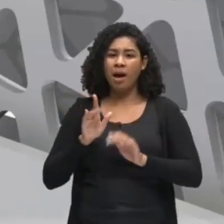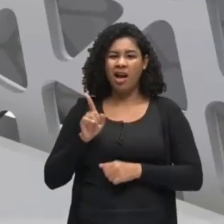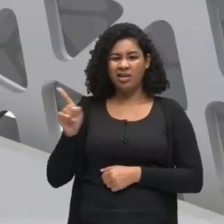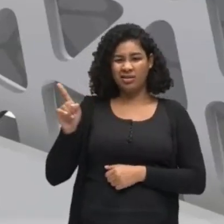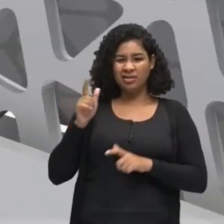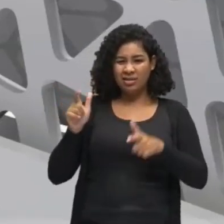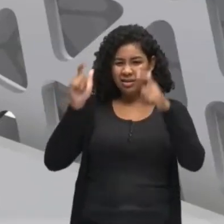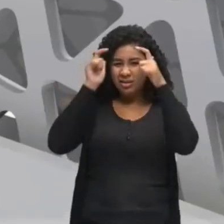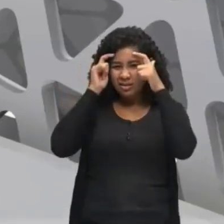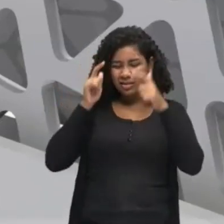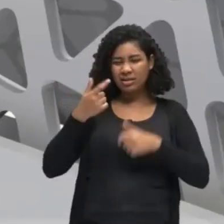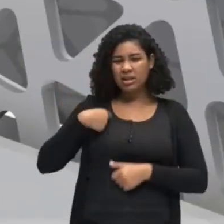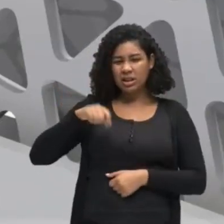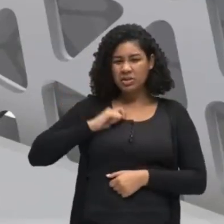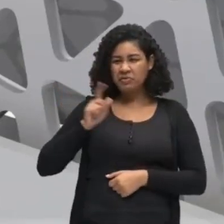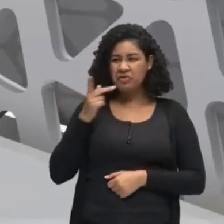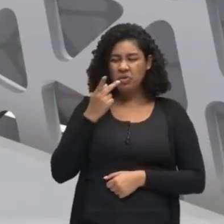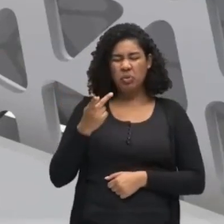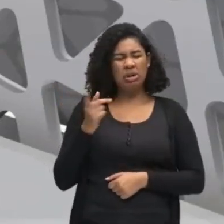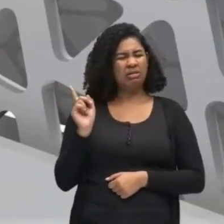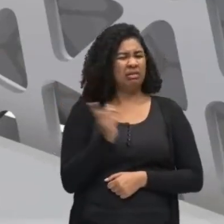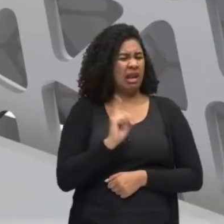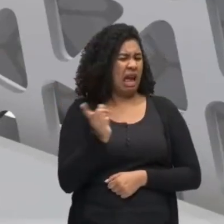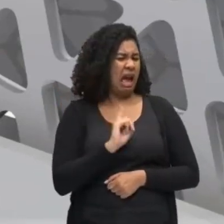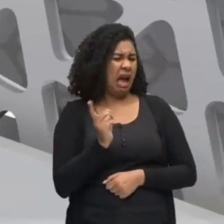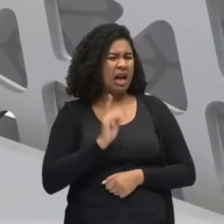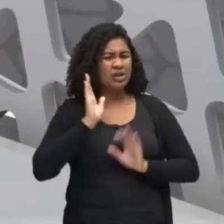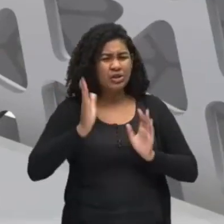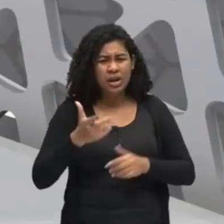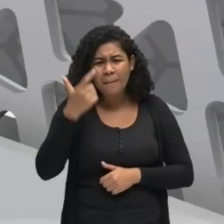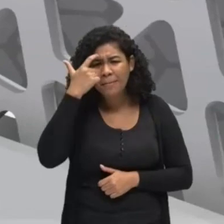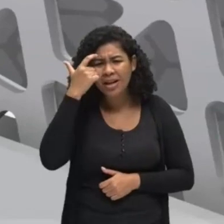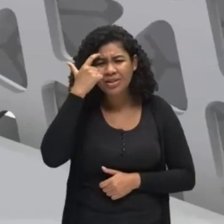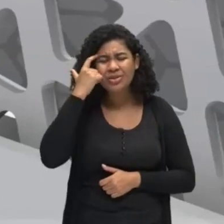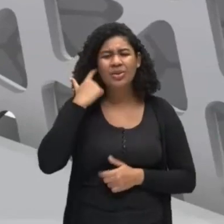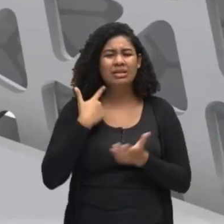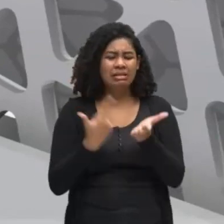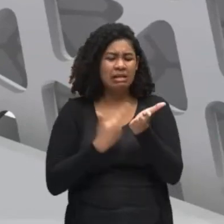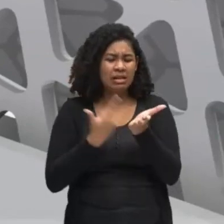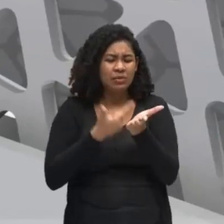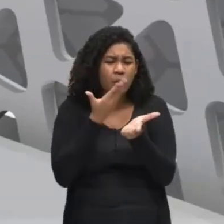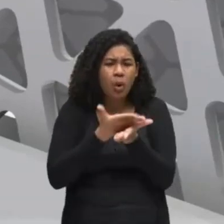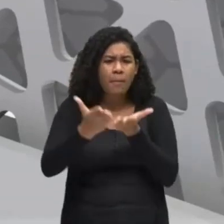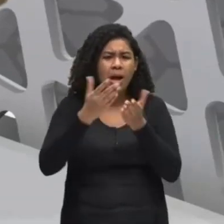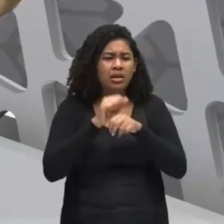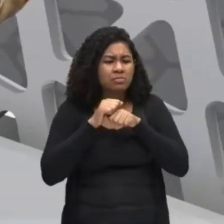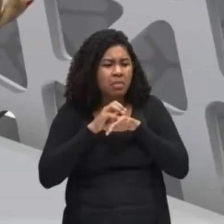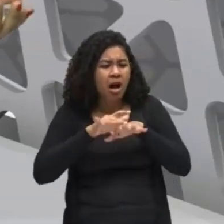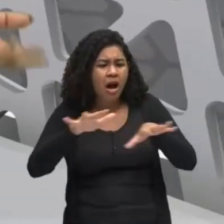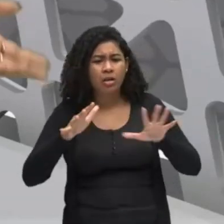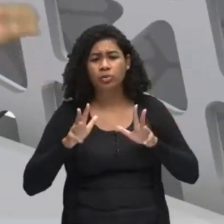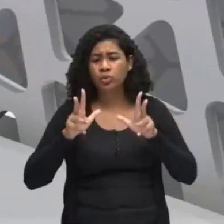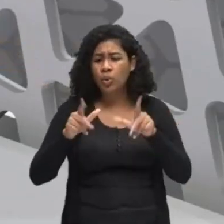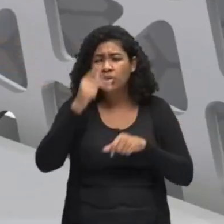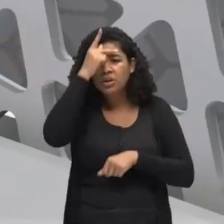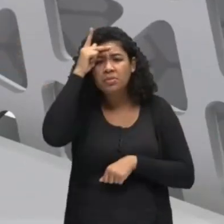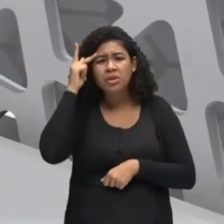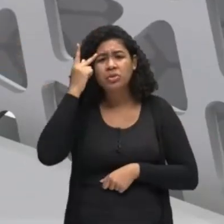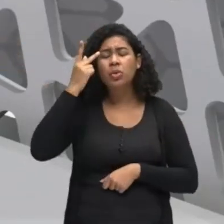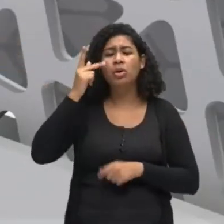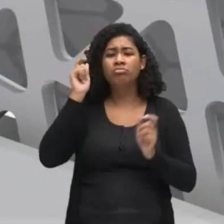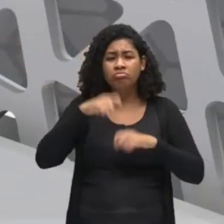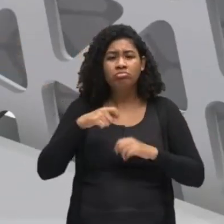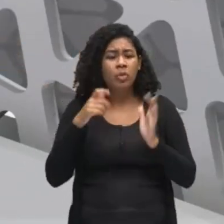disse não. Já pensou se esse livro começa a ser publicado? Todo mundo vai ter acesso aos mapas que levam